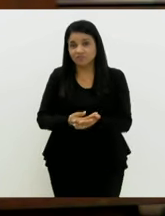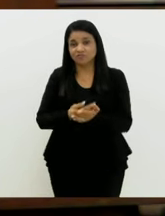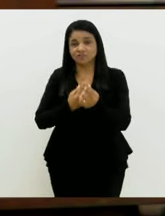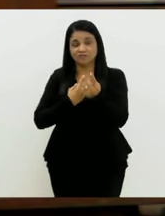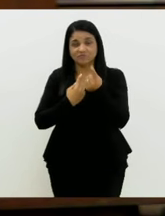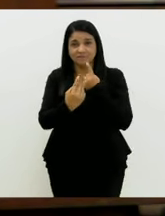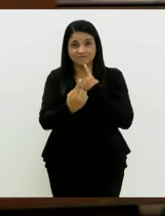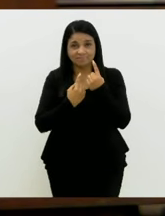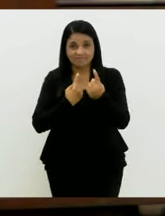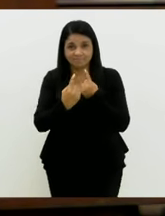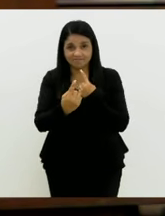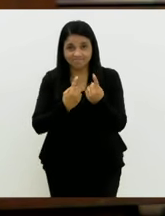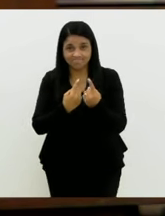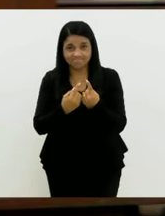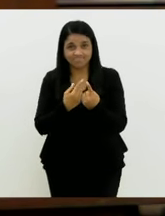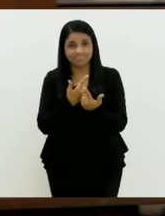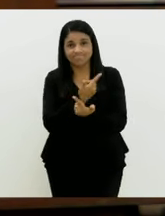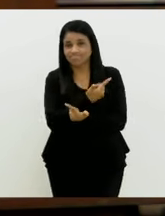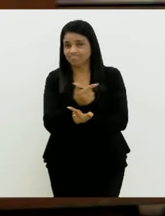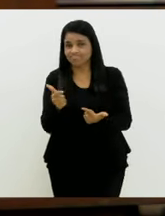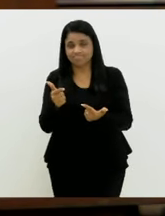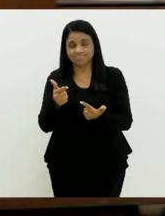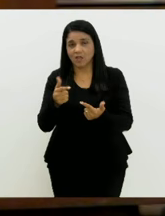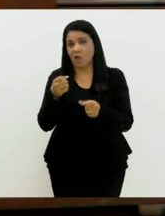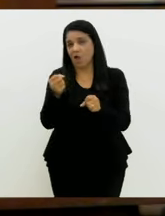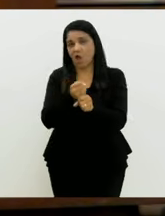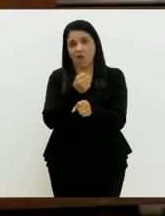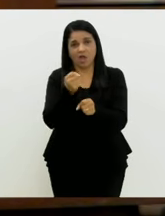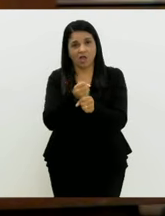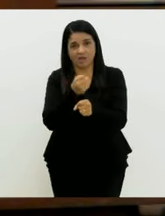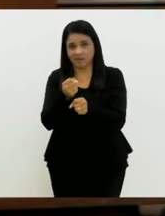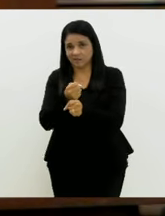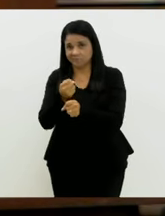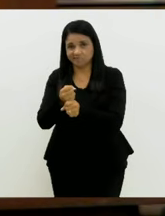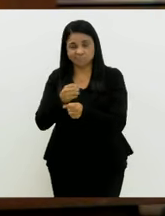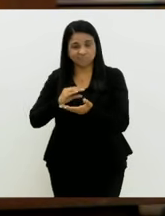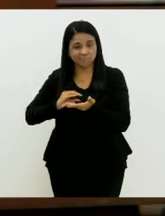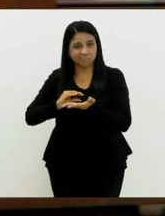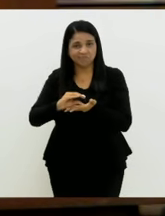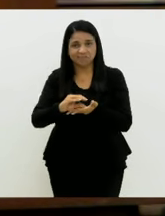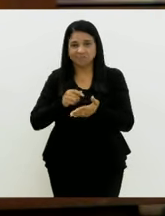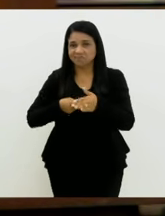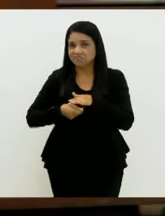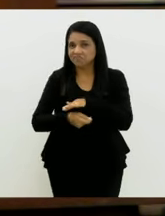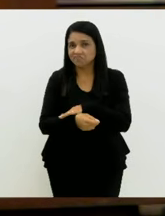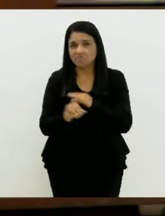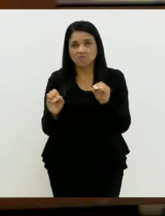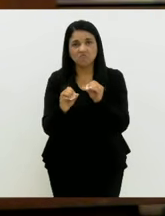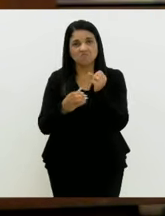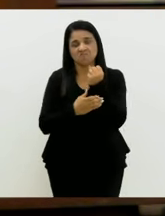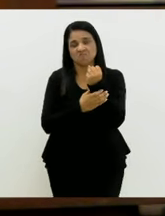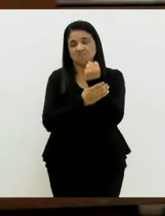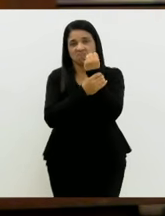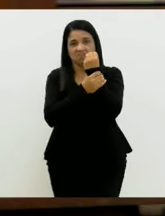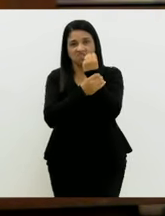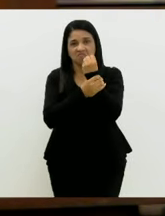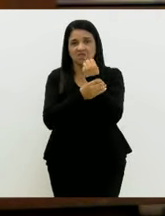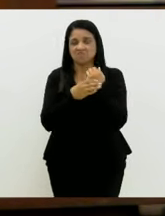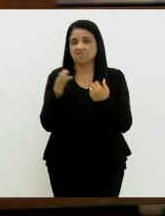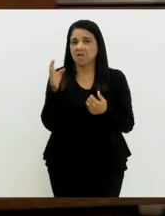rodovia, sem qualquer manutenção, sem nenhum tipo de investimento na segurança, na